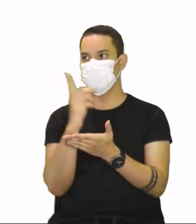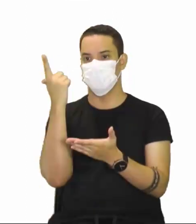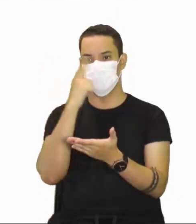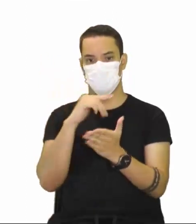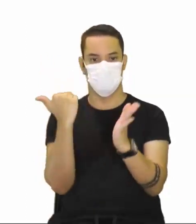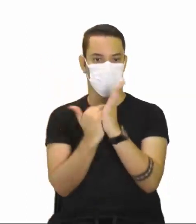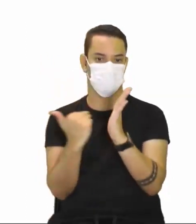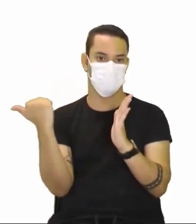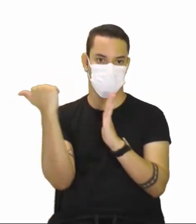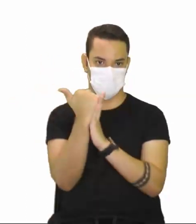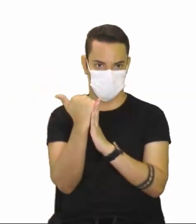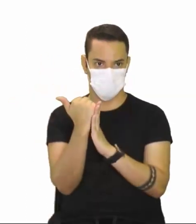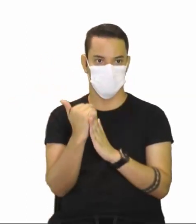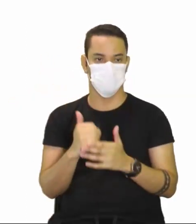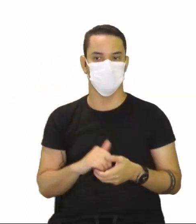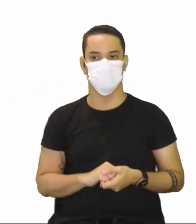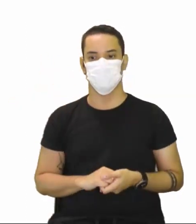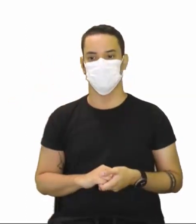ligados entre si.